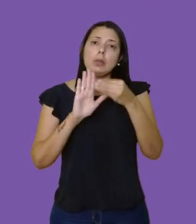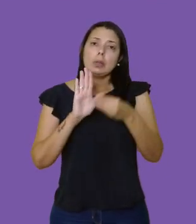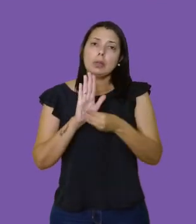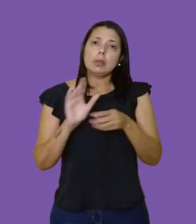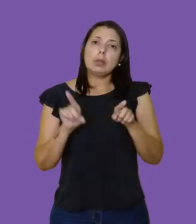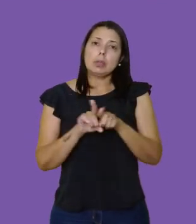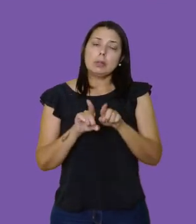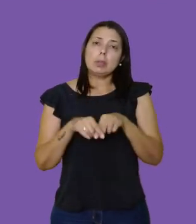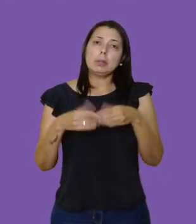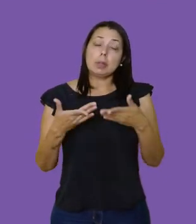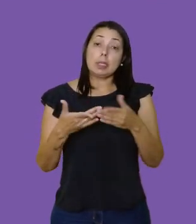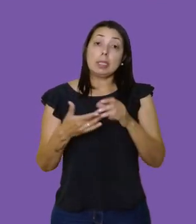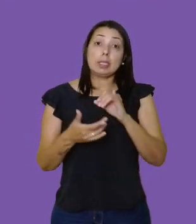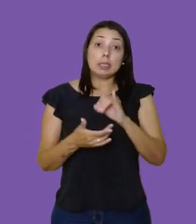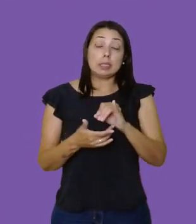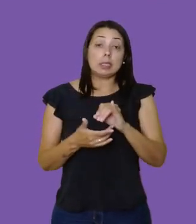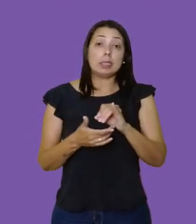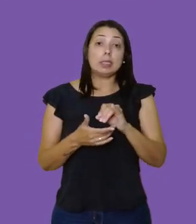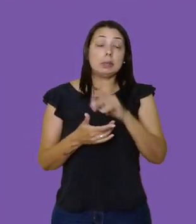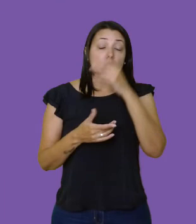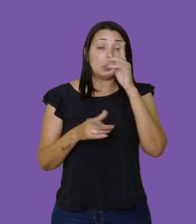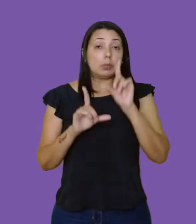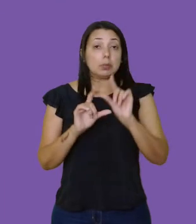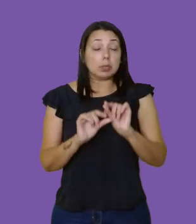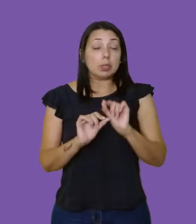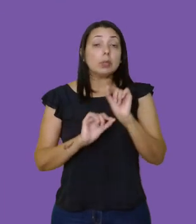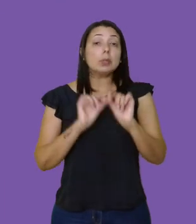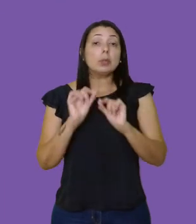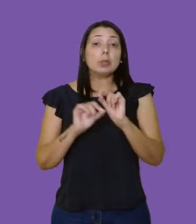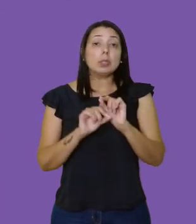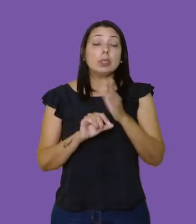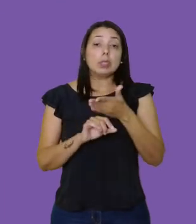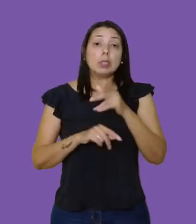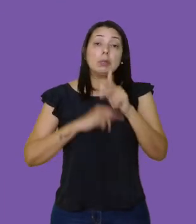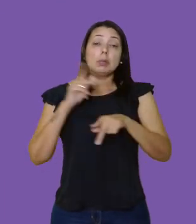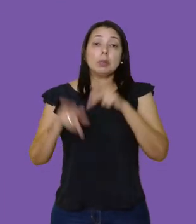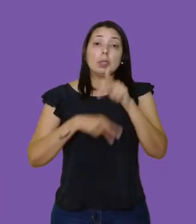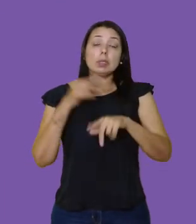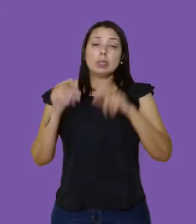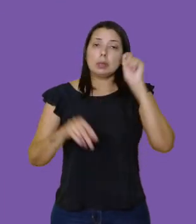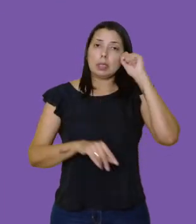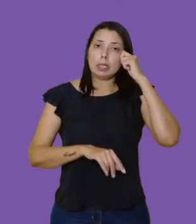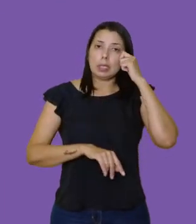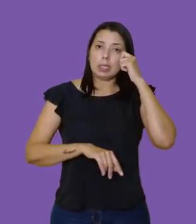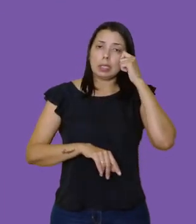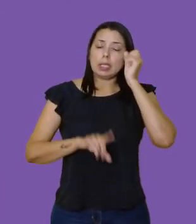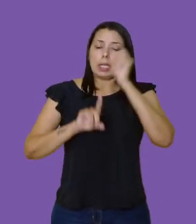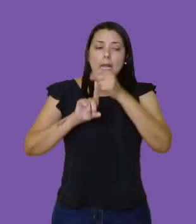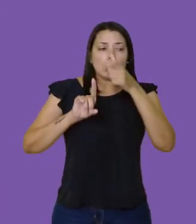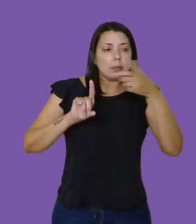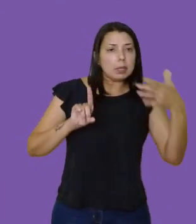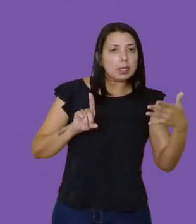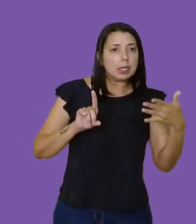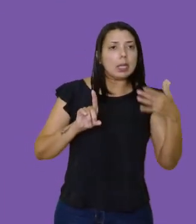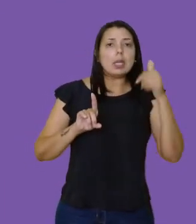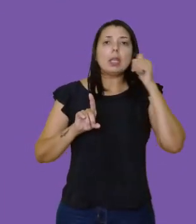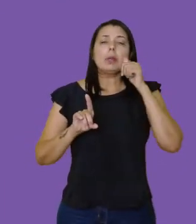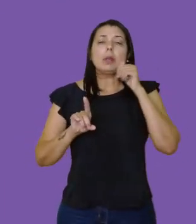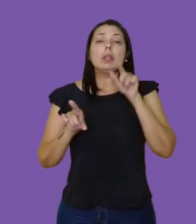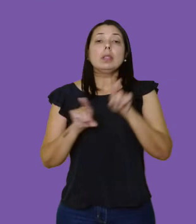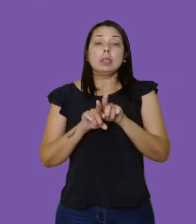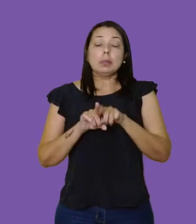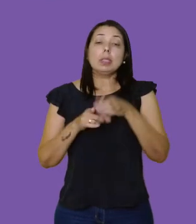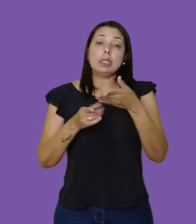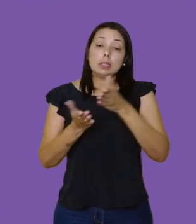impulsionado. Mas no caso de grupos minorizados, como a população negra, a população LGBTQIA+, e as mulheres,